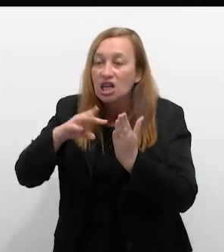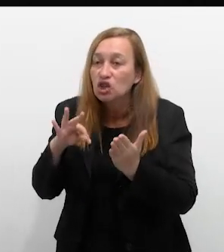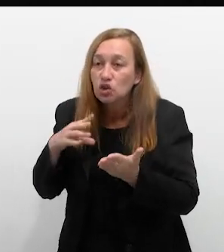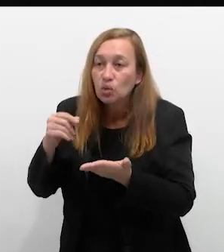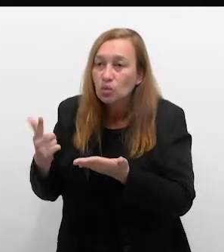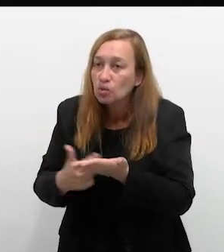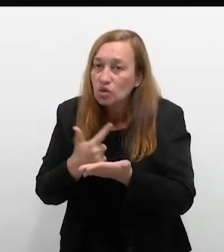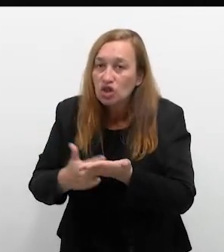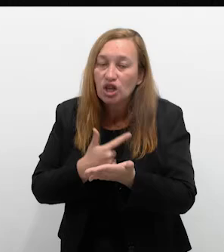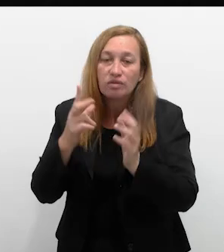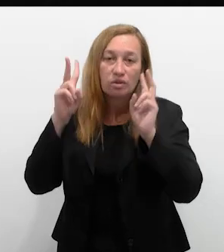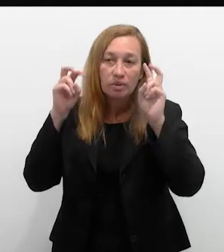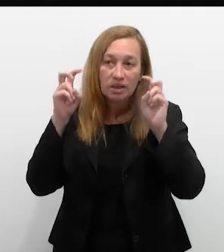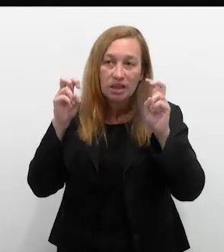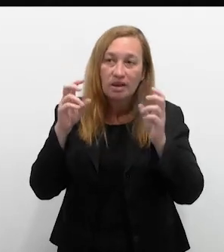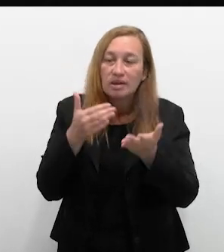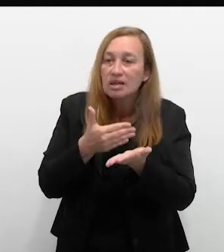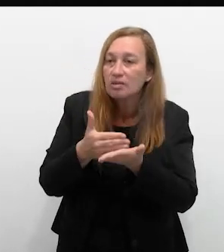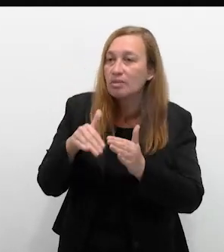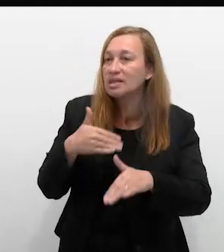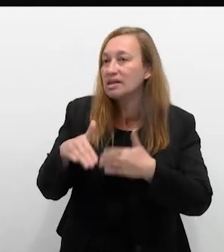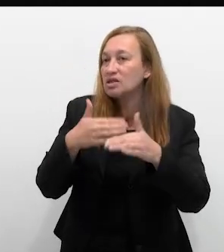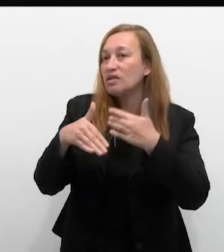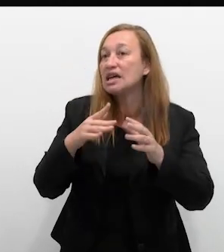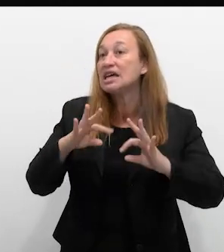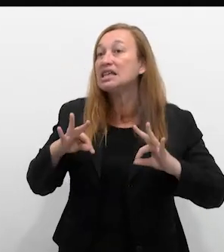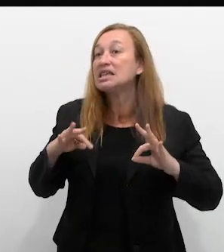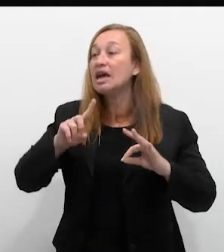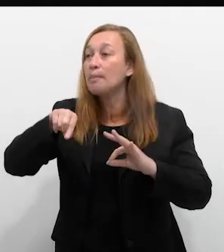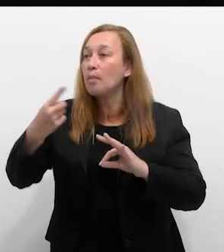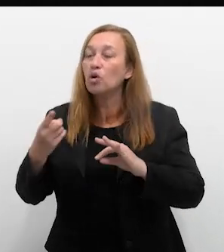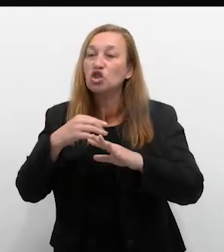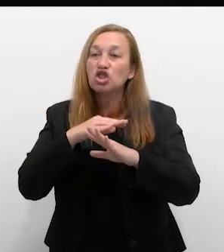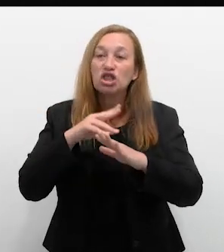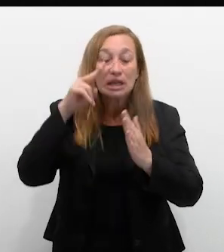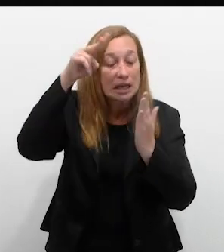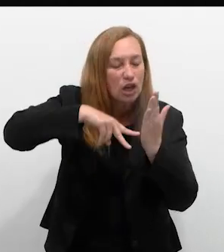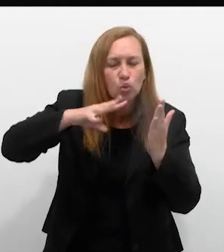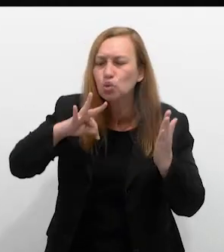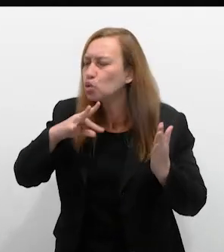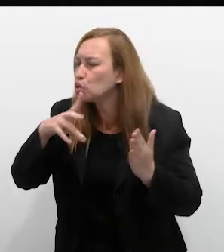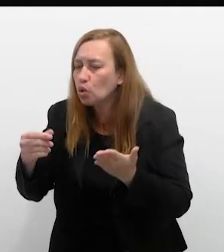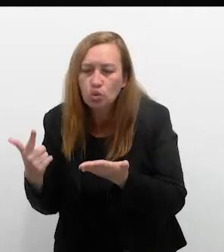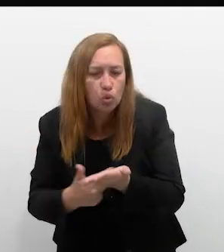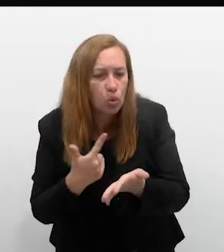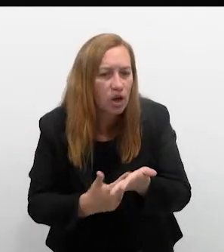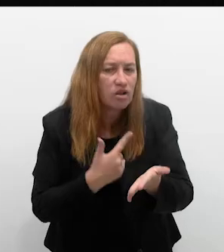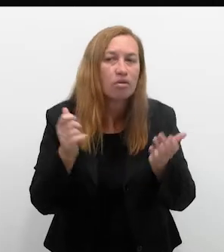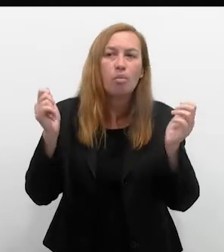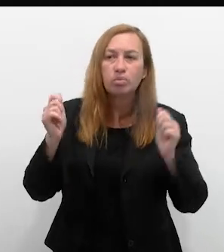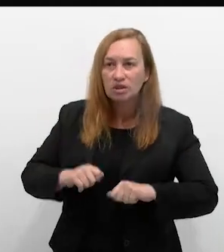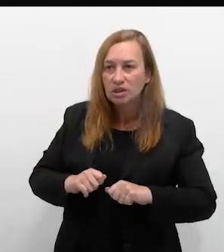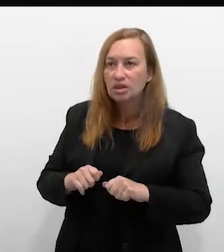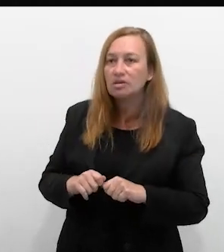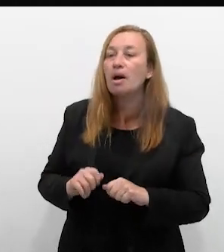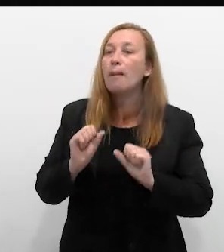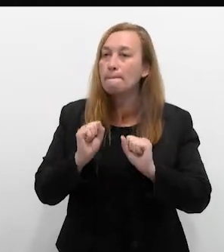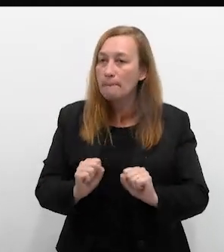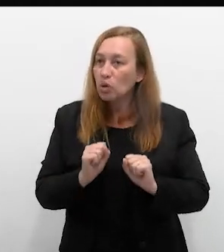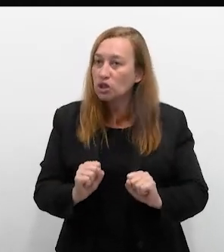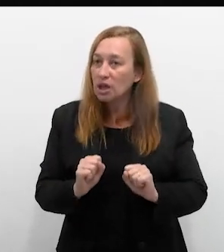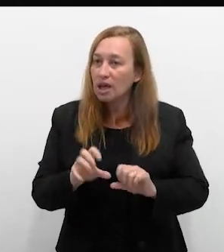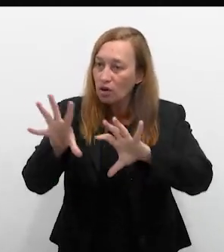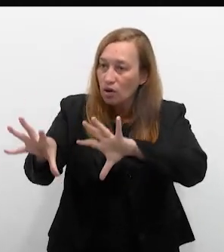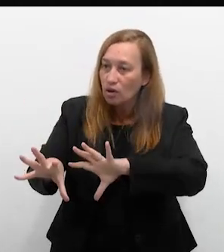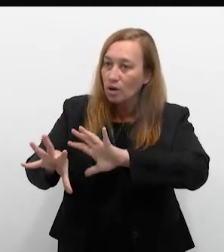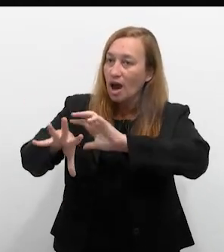que existiam sobre aquele tema. E ela só começava a desenvolver o trabalho depois que tivesse lido e entendido tudo que era possível daquele